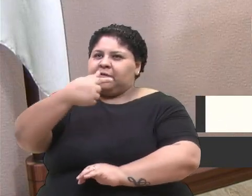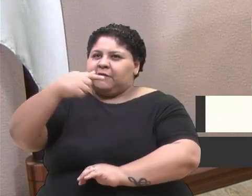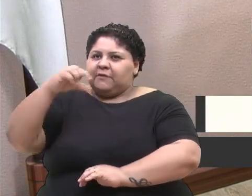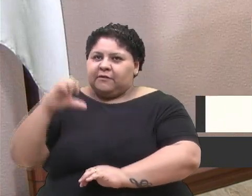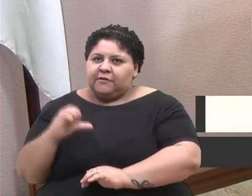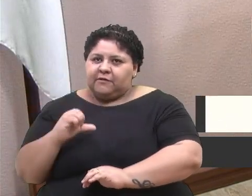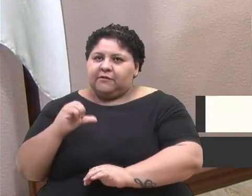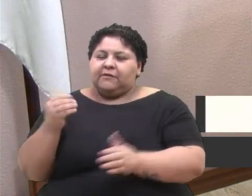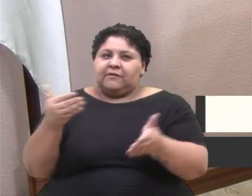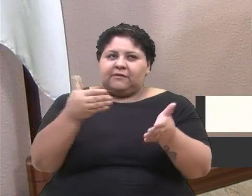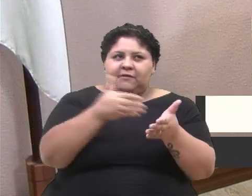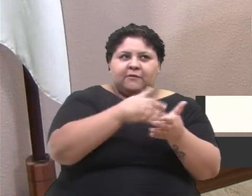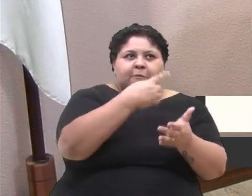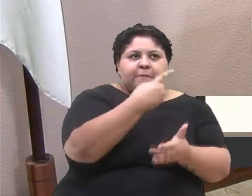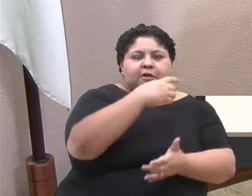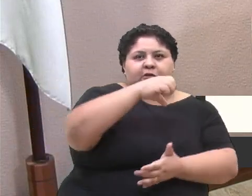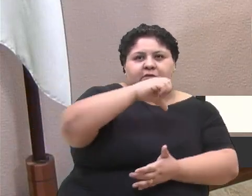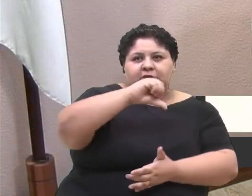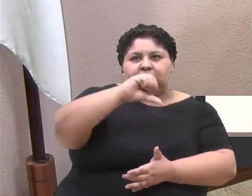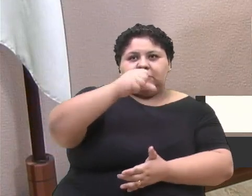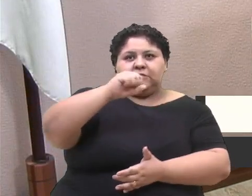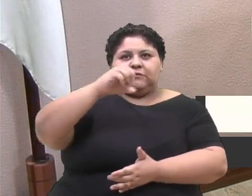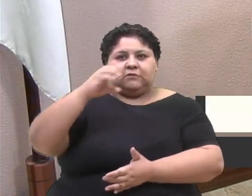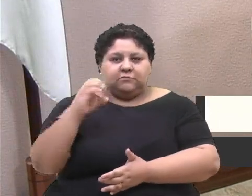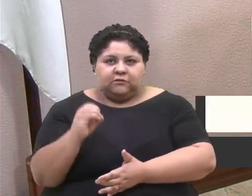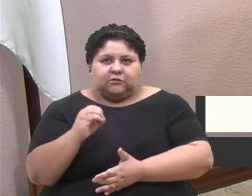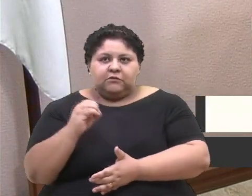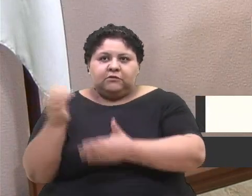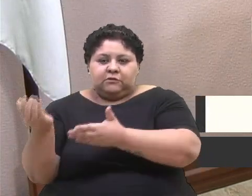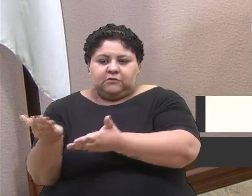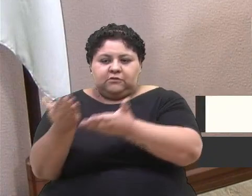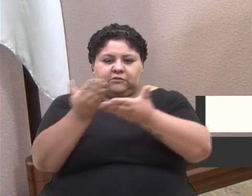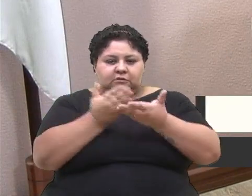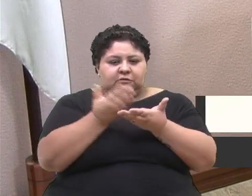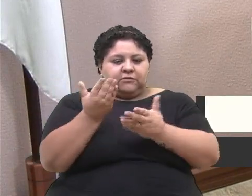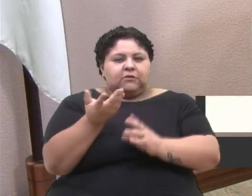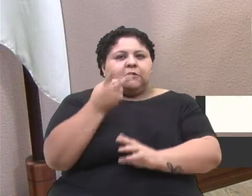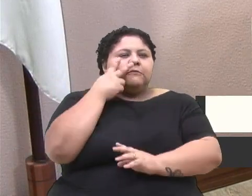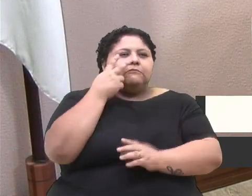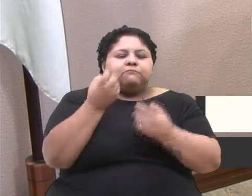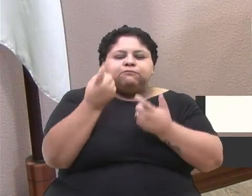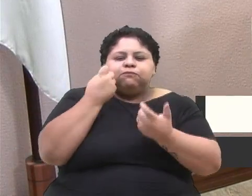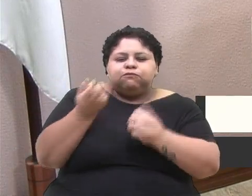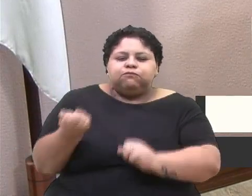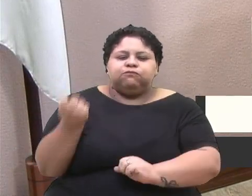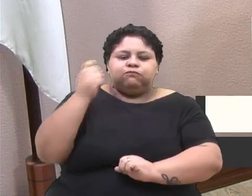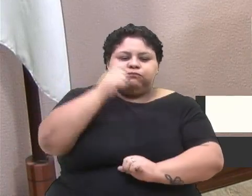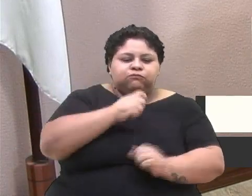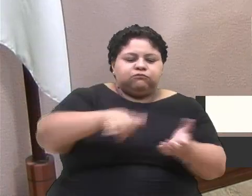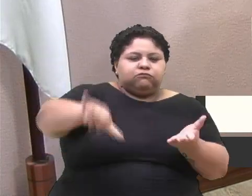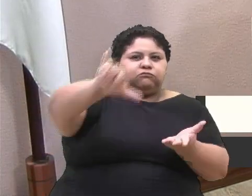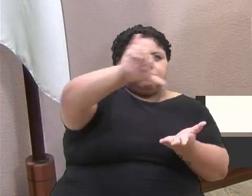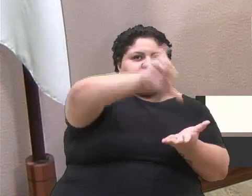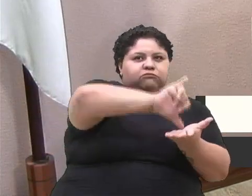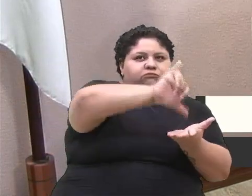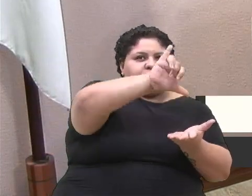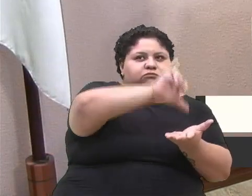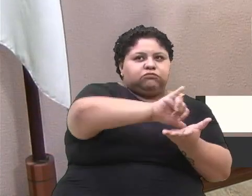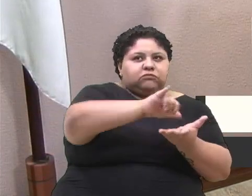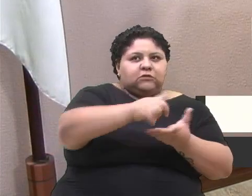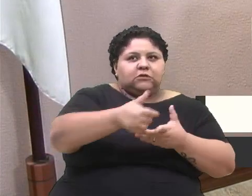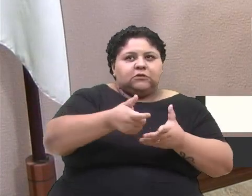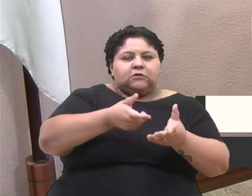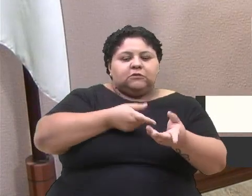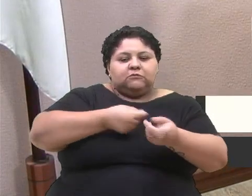1979 e 1980 que percebeu a necessidade de um local para centralizar a comercialização